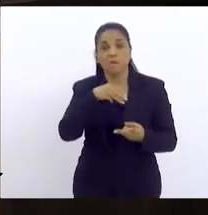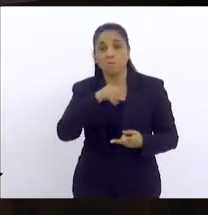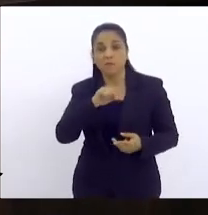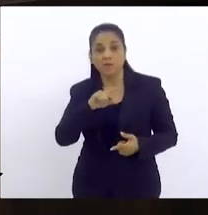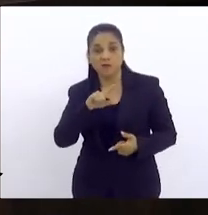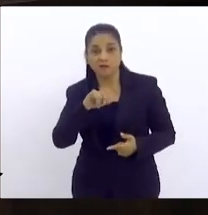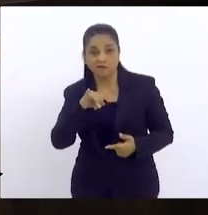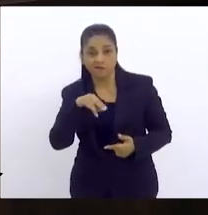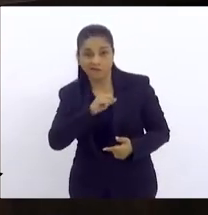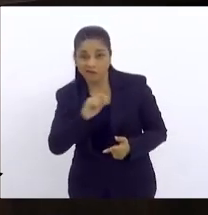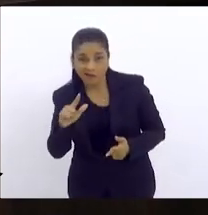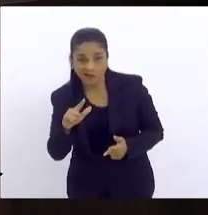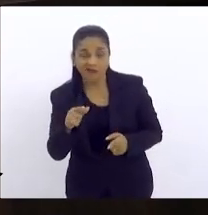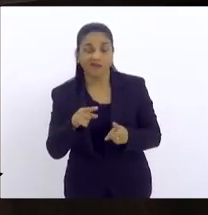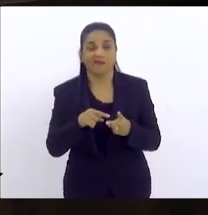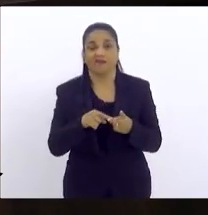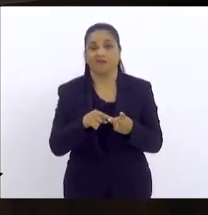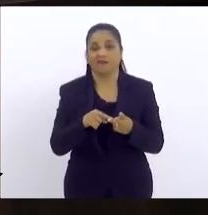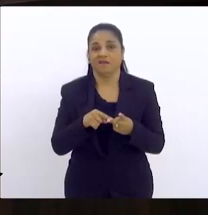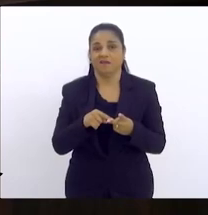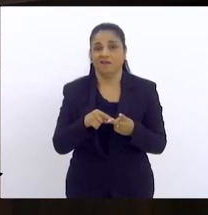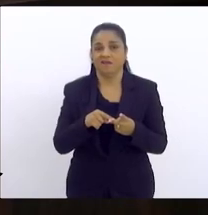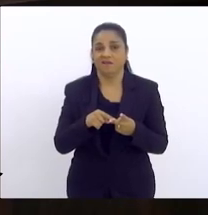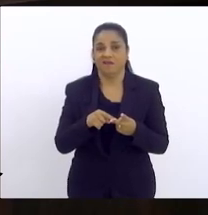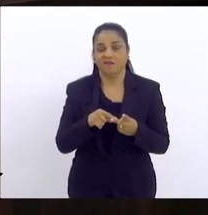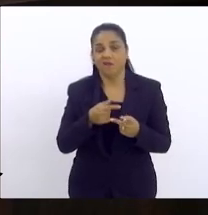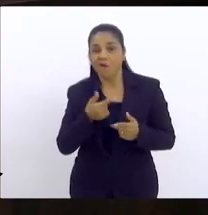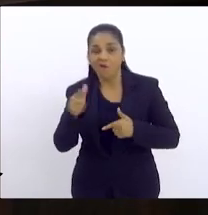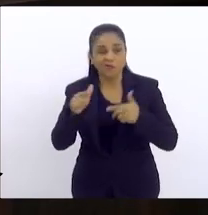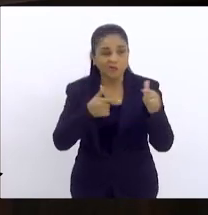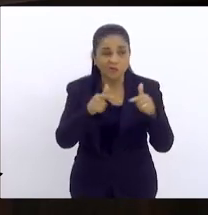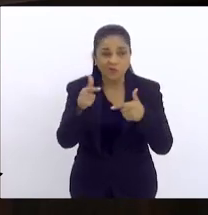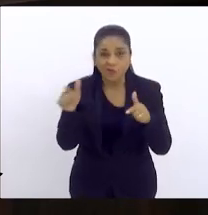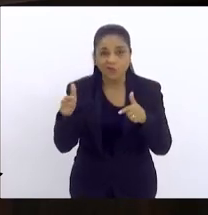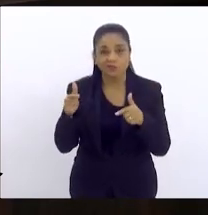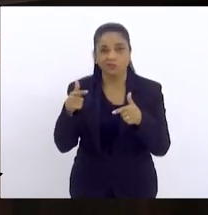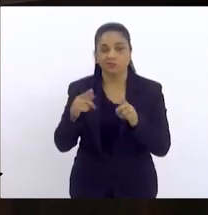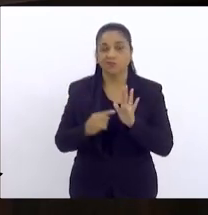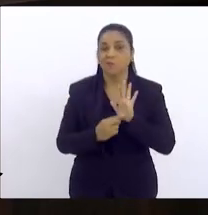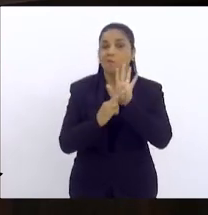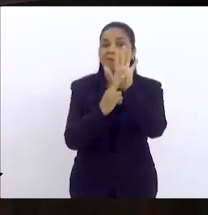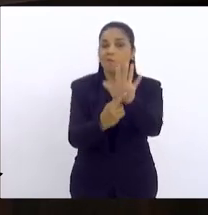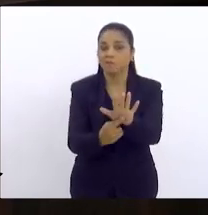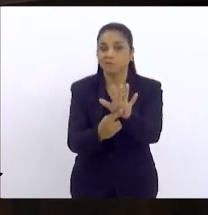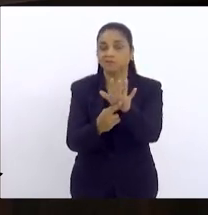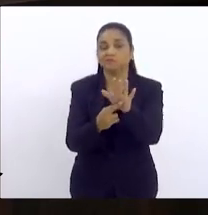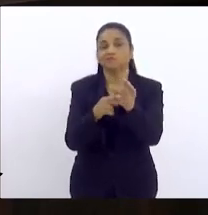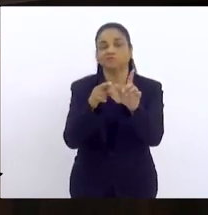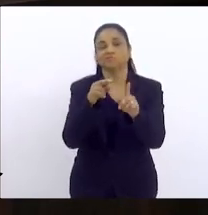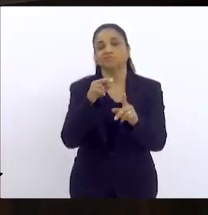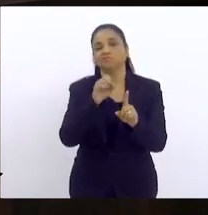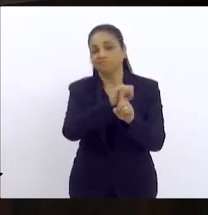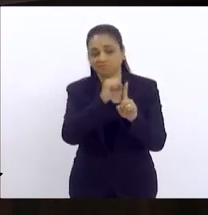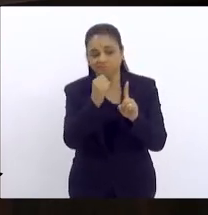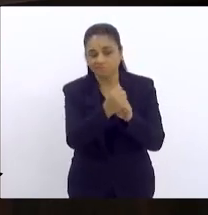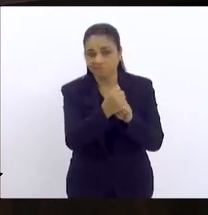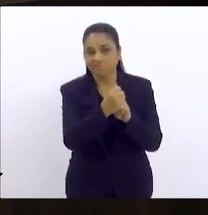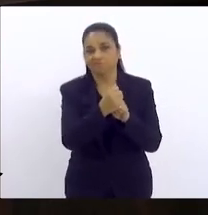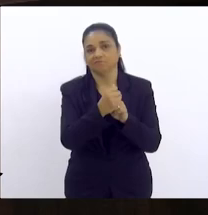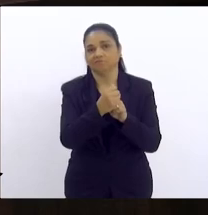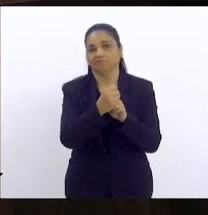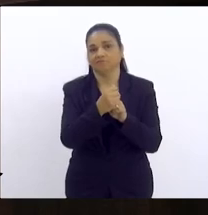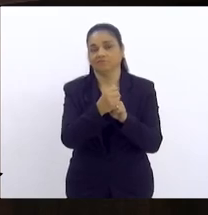aqui a percepção da Polícia Militar outros atores que estão aqui representando sociedade civil vai colocar a Sua percepção